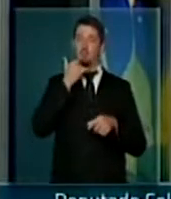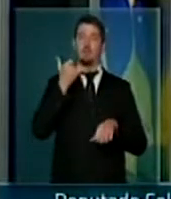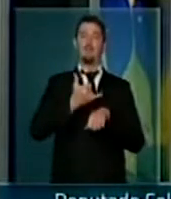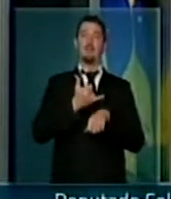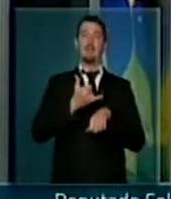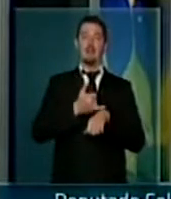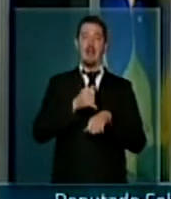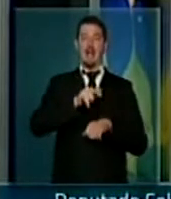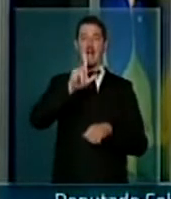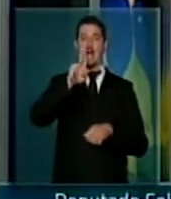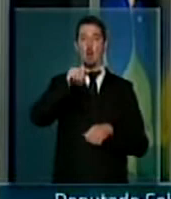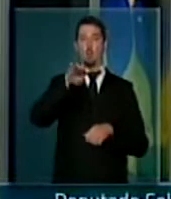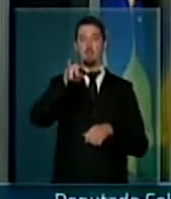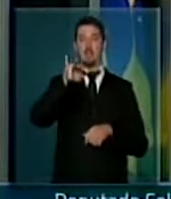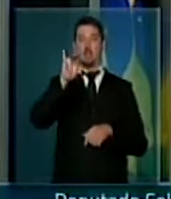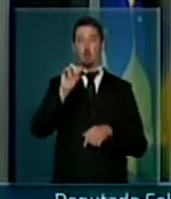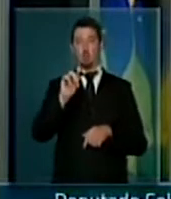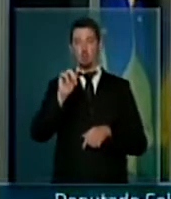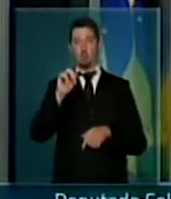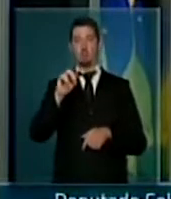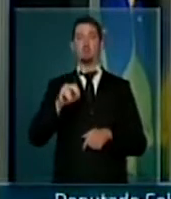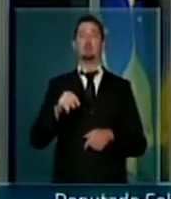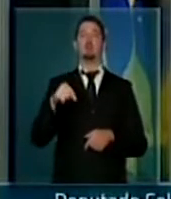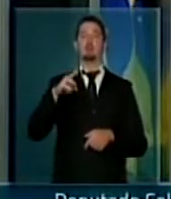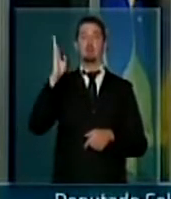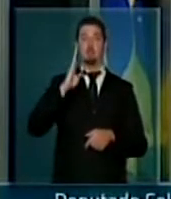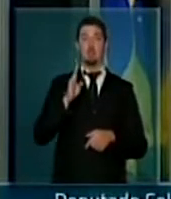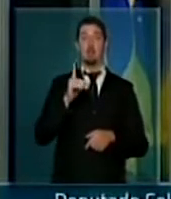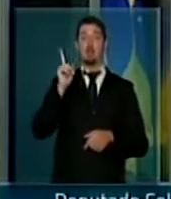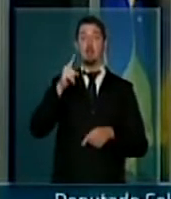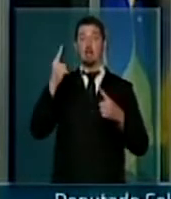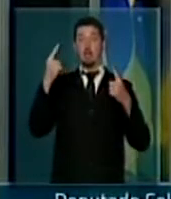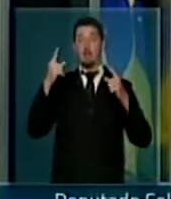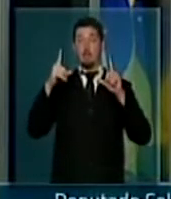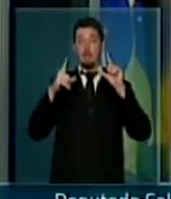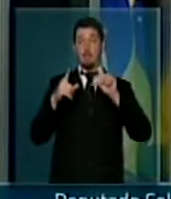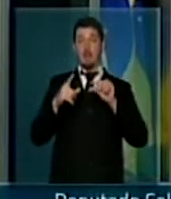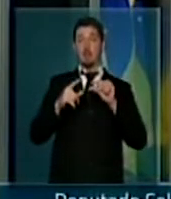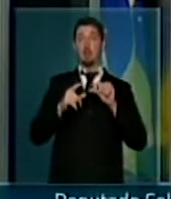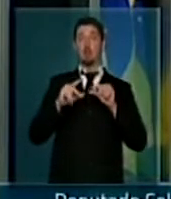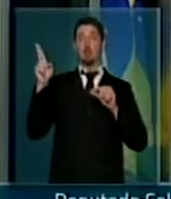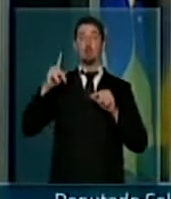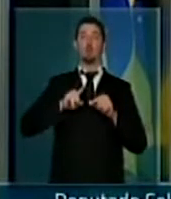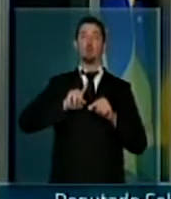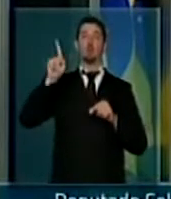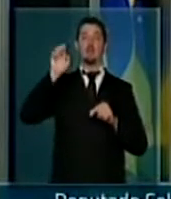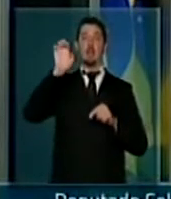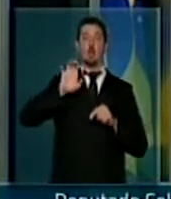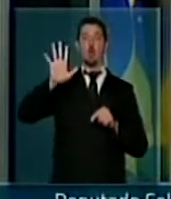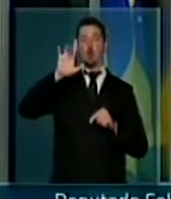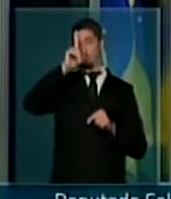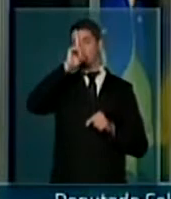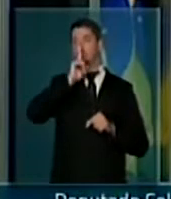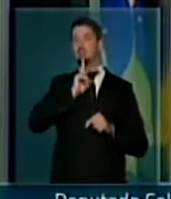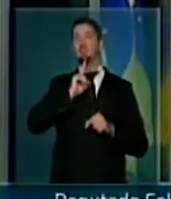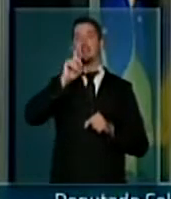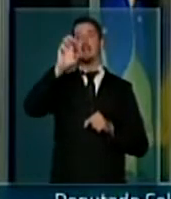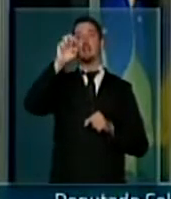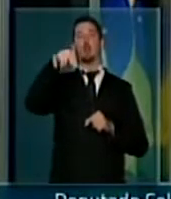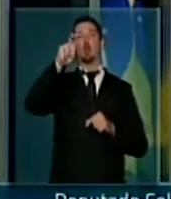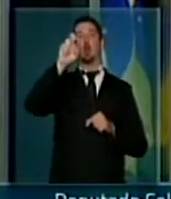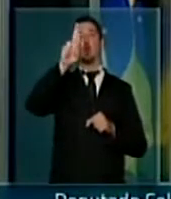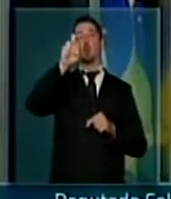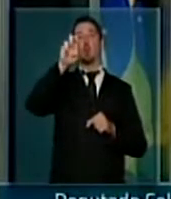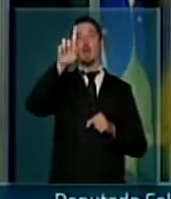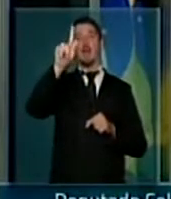brasileiro hoje é menor que do concorrente norueguês. Porém, a elevada